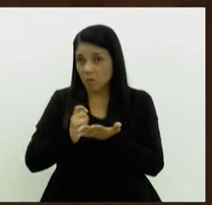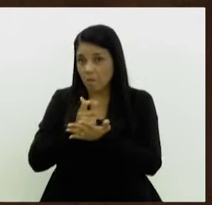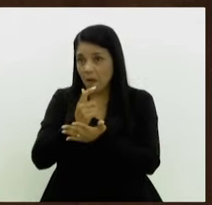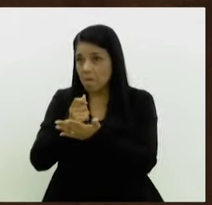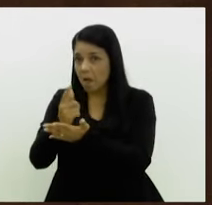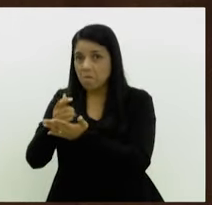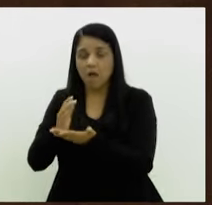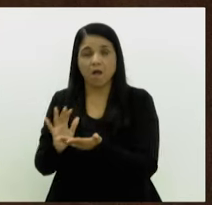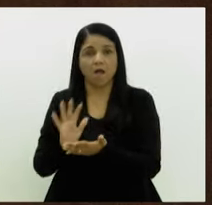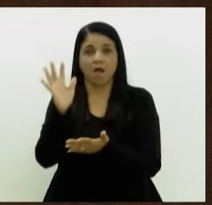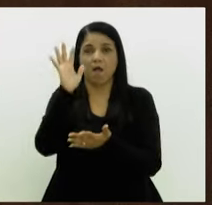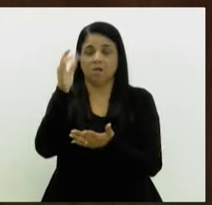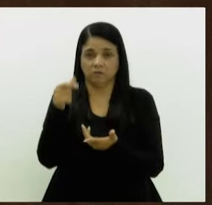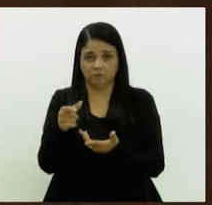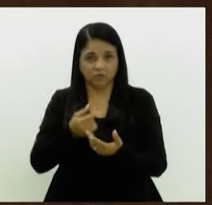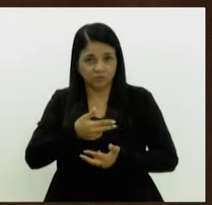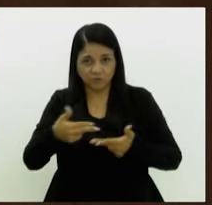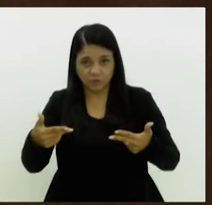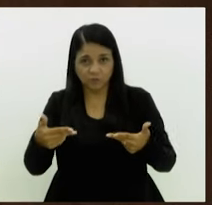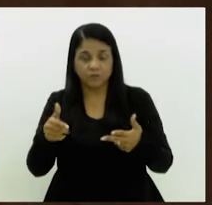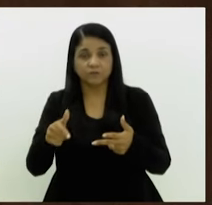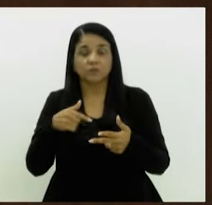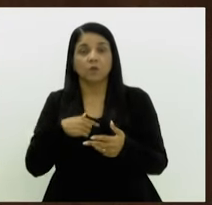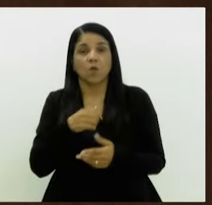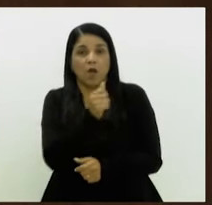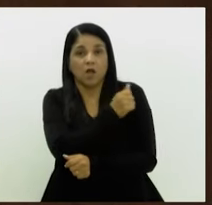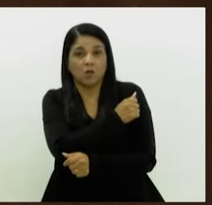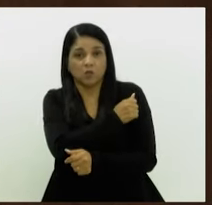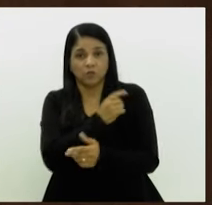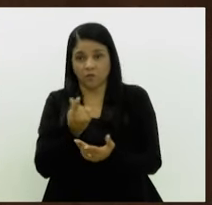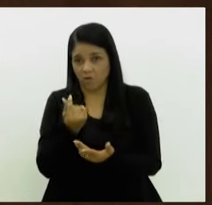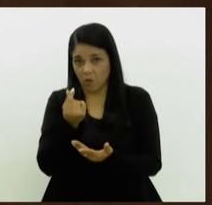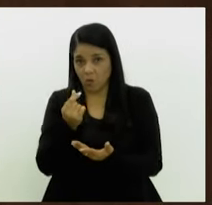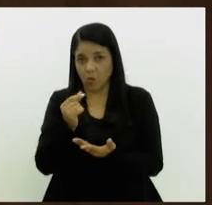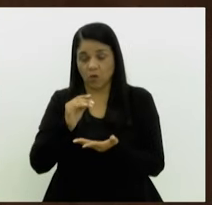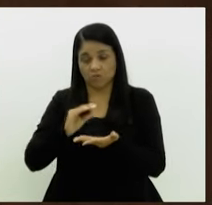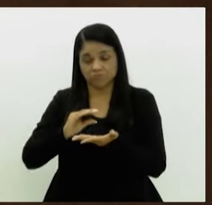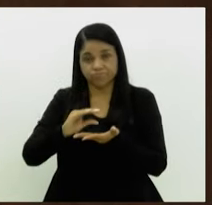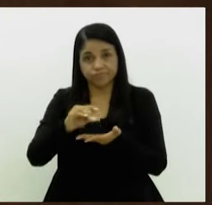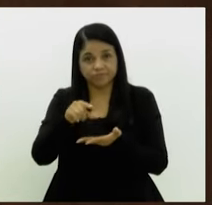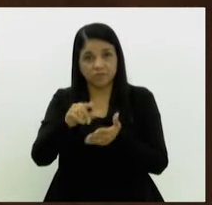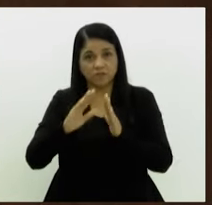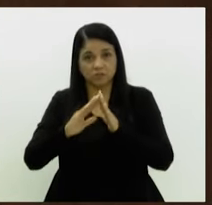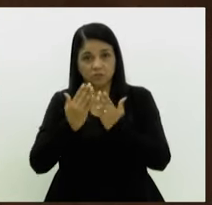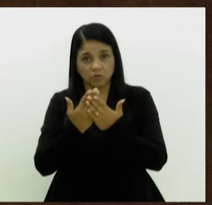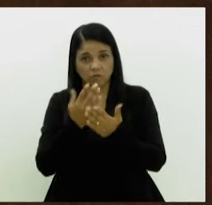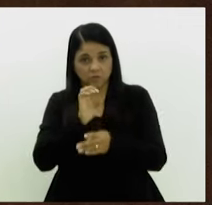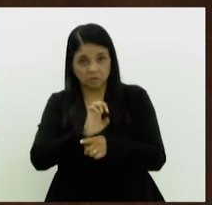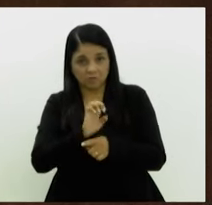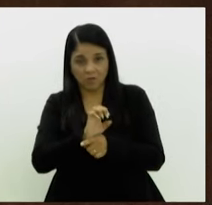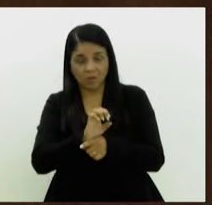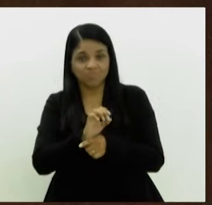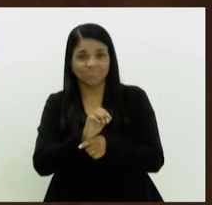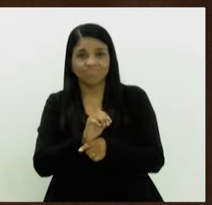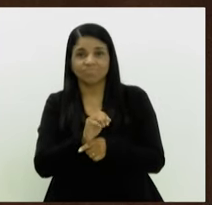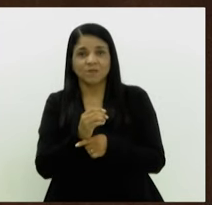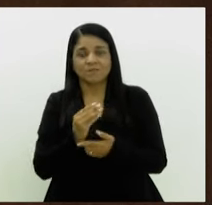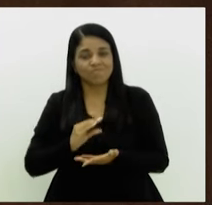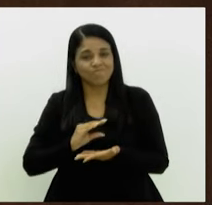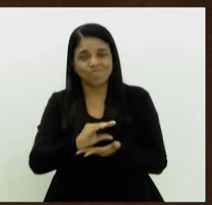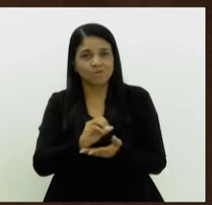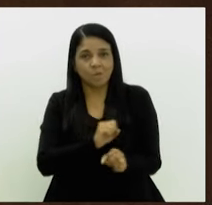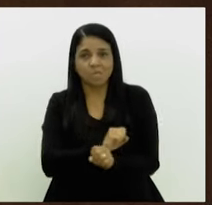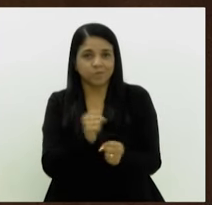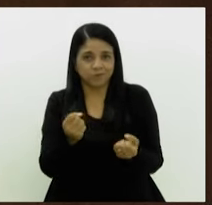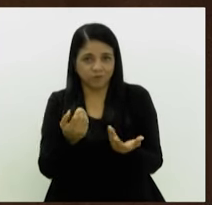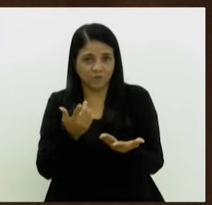subido muito, e o valor por aluno que é enviado para as escolas estaduais não tem sido suficiente em muitos casos para que o